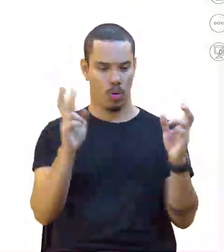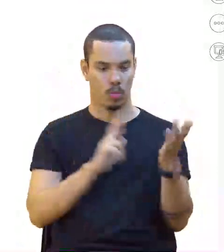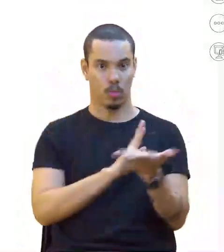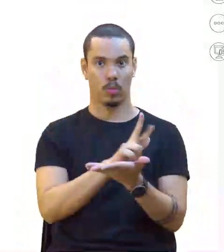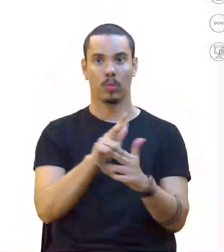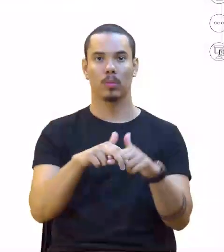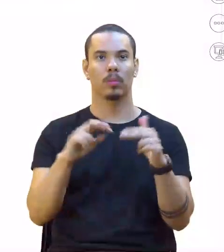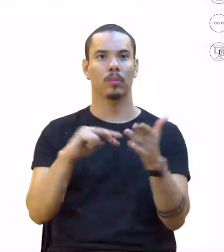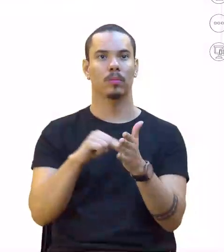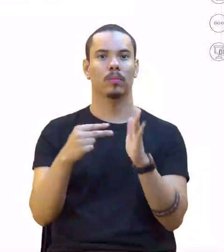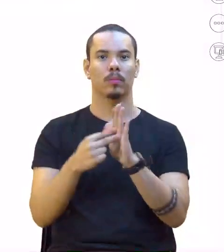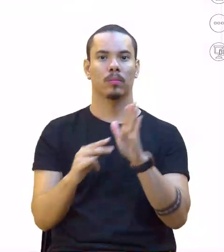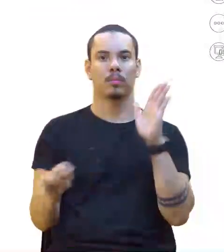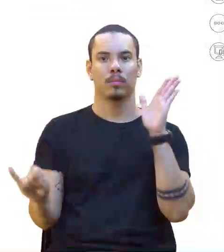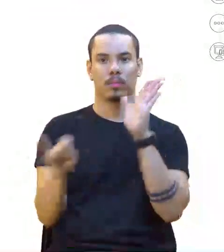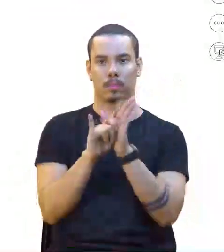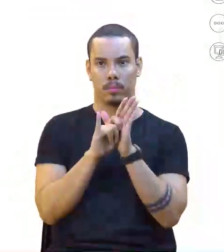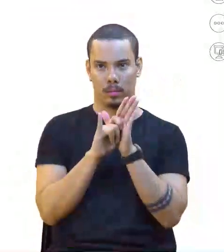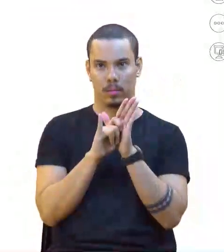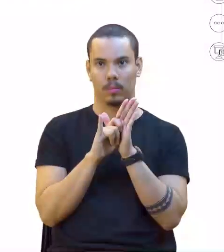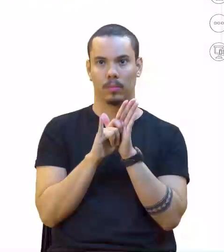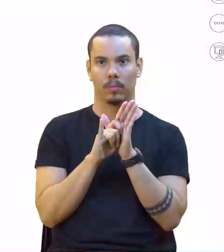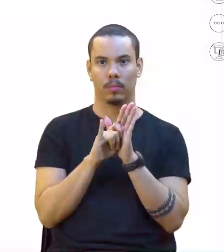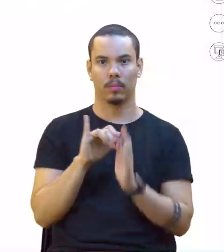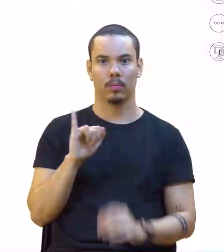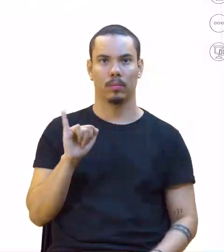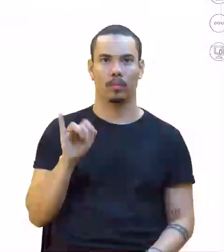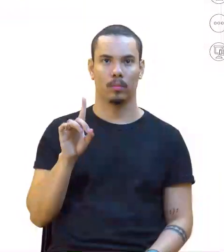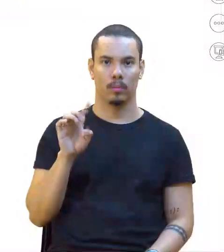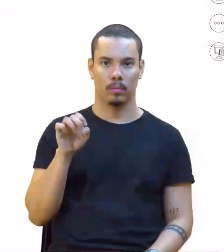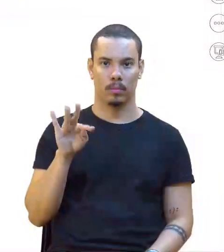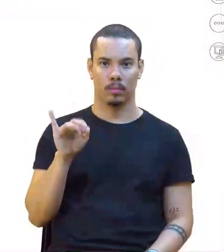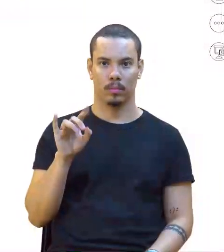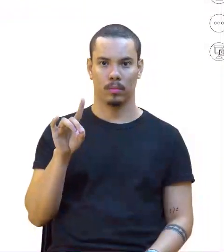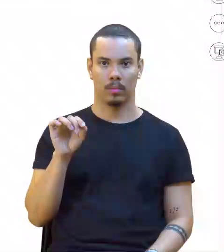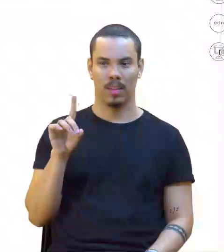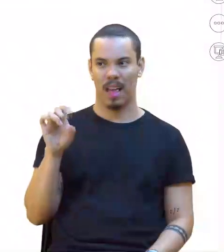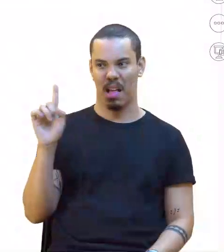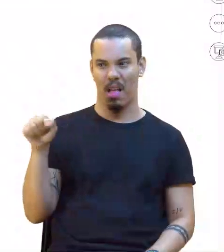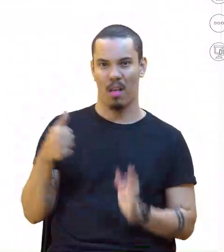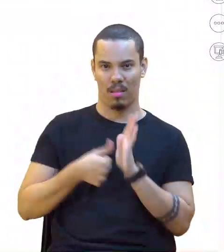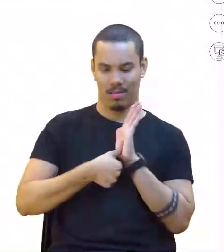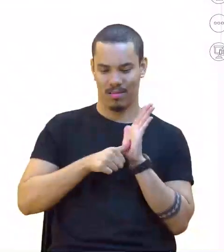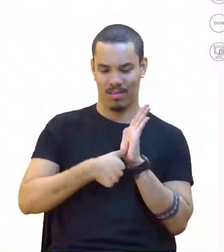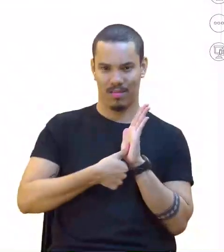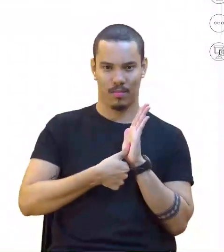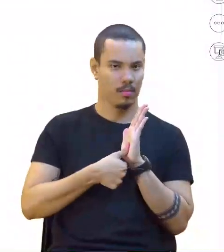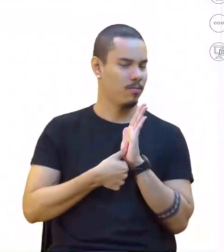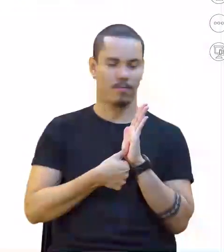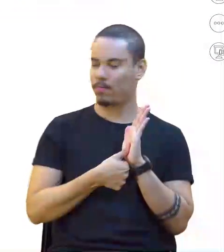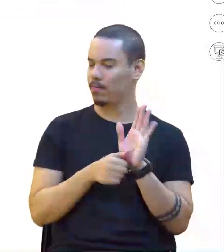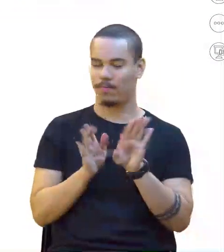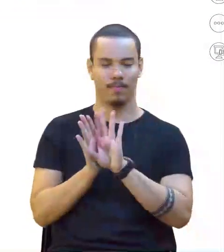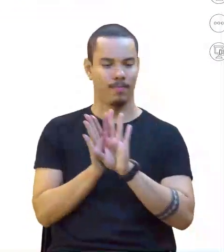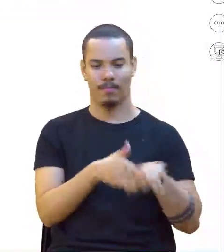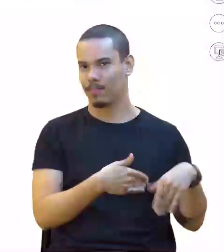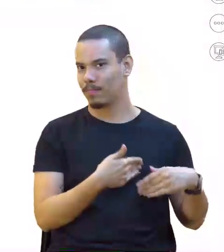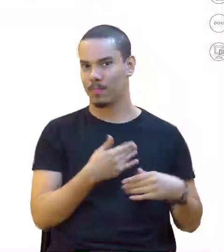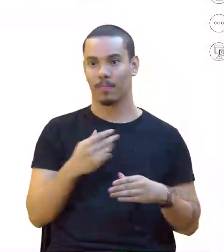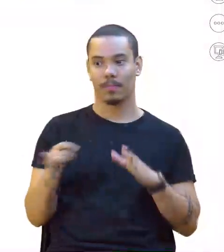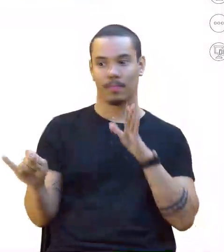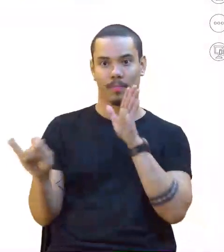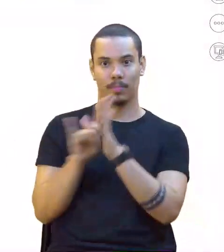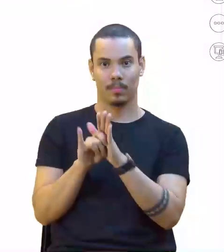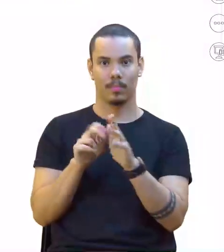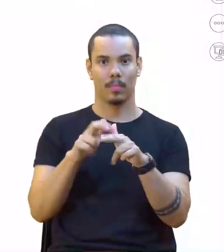da identidade, né? A gente está falando assim, a identidade é o RG, professora. Não, a identidade, cada um